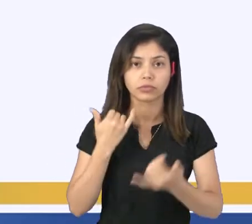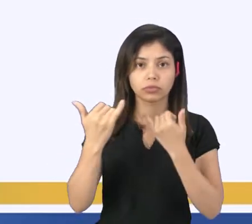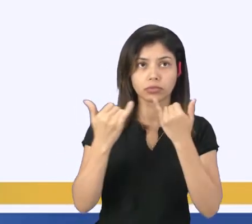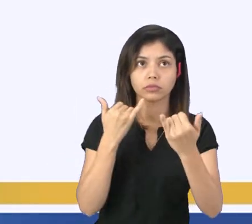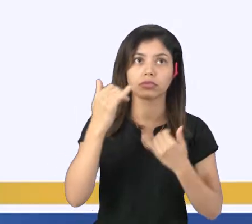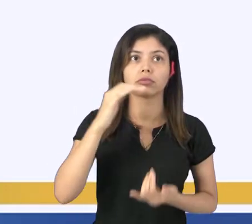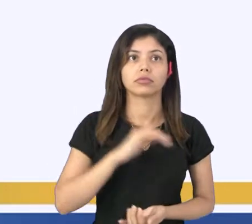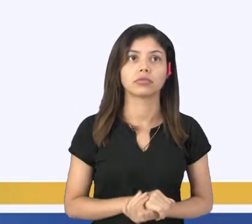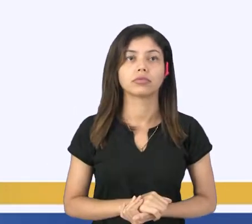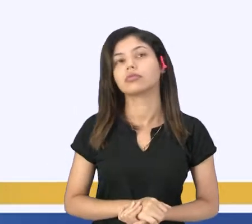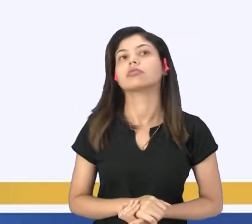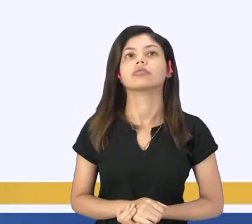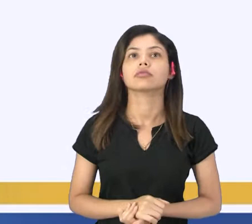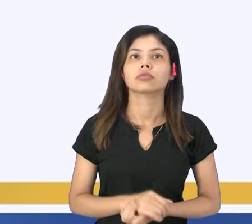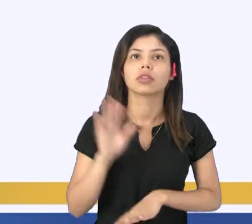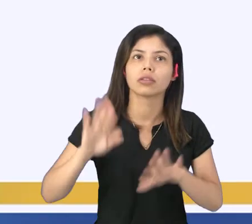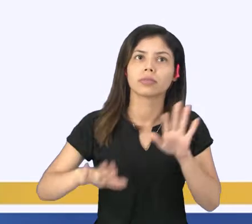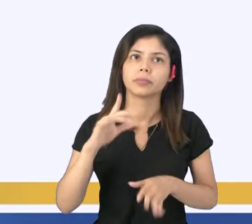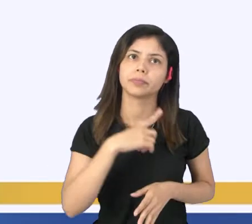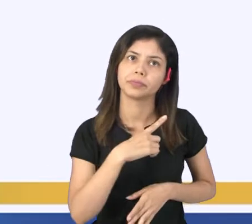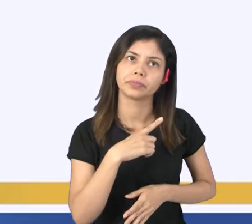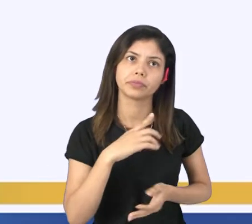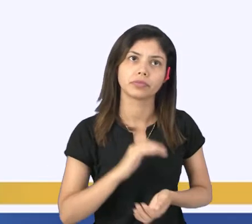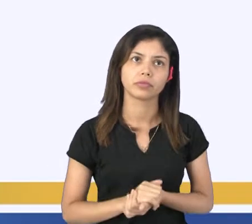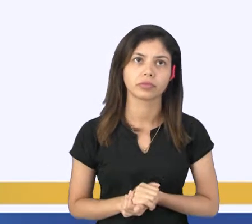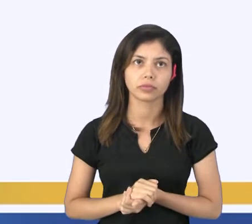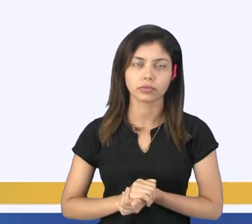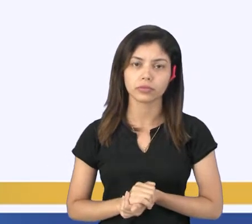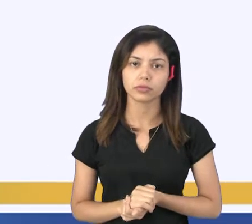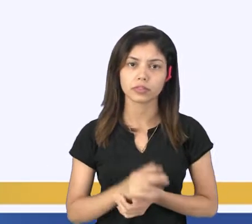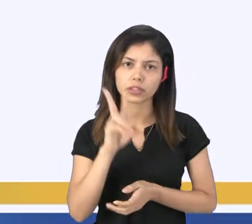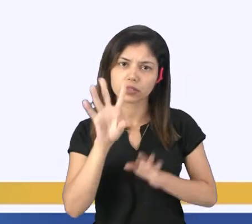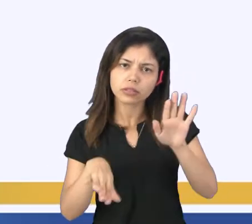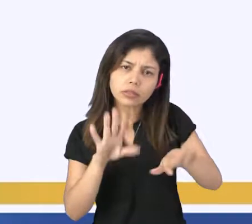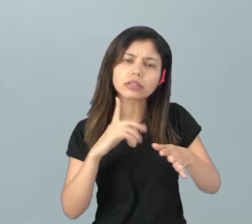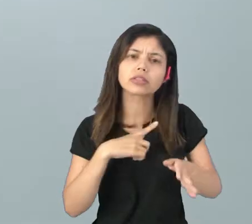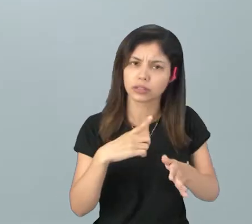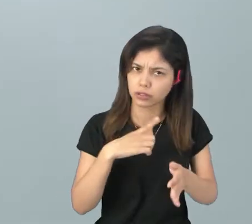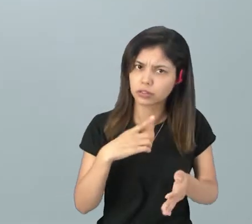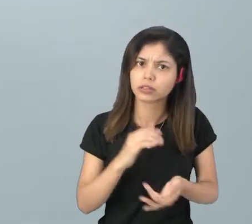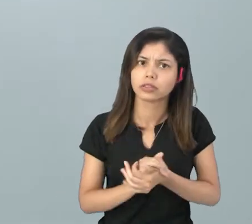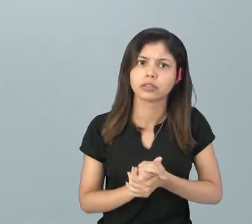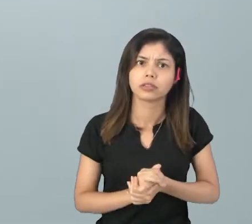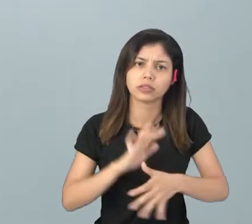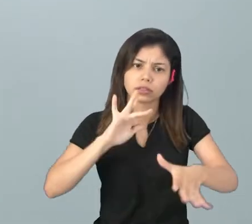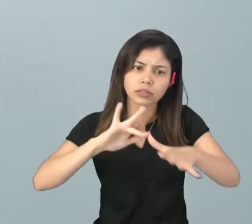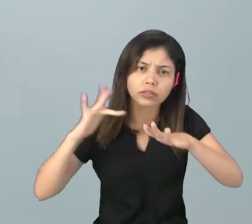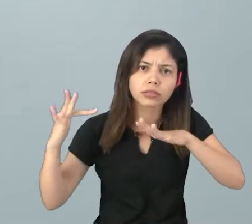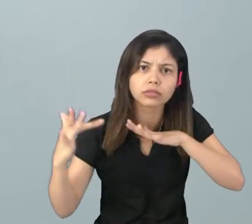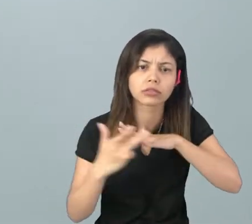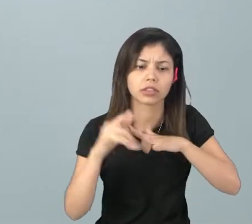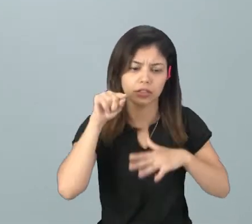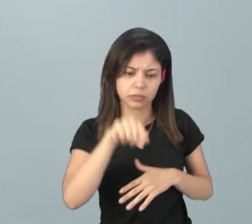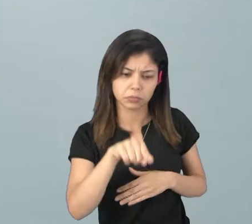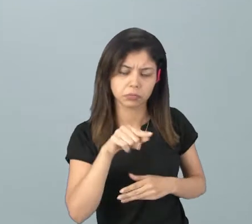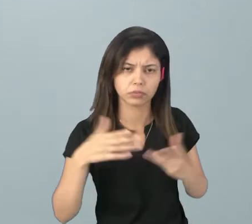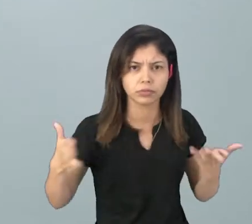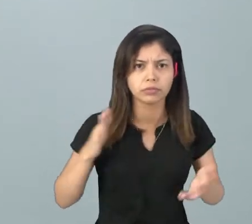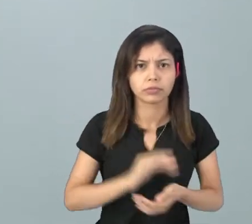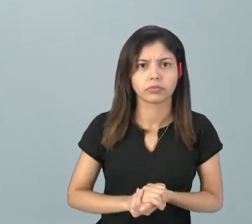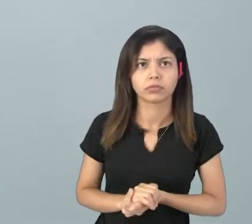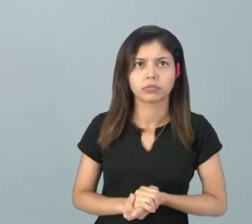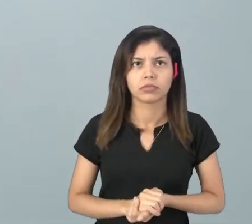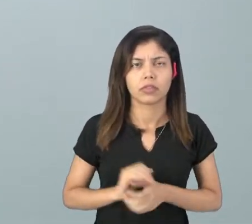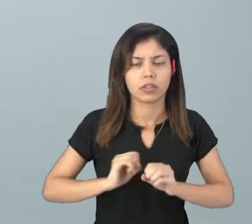isso? Falsa notícia. Às vezes tem uma notícia que você colhe nas redes sociais, você não filtra, né? Isso aqui é tal,